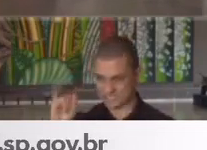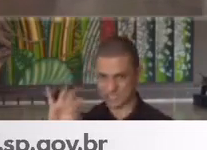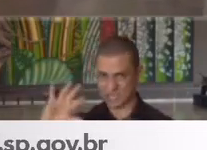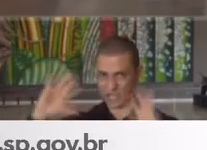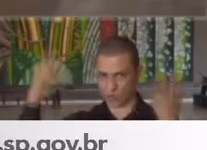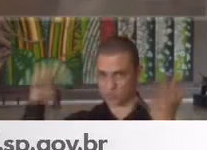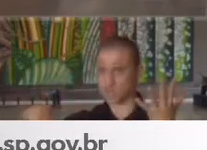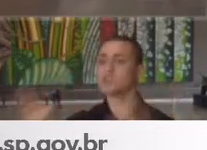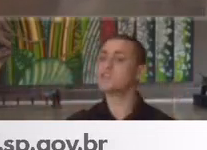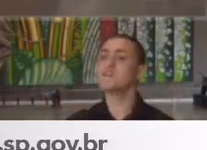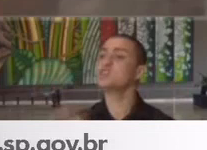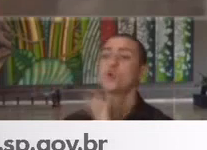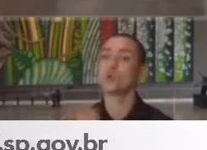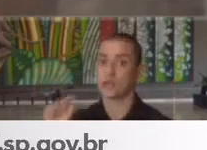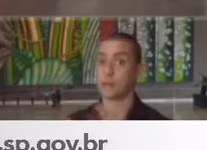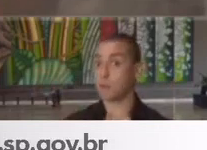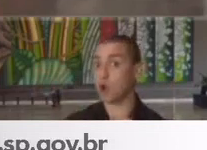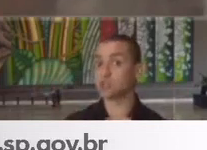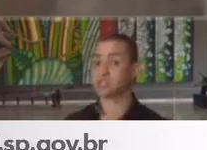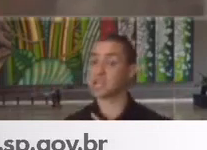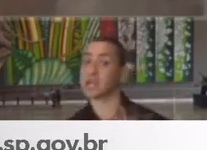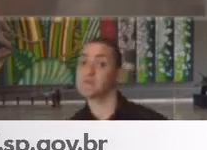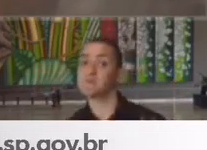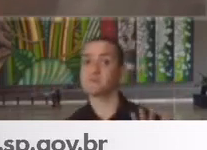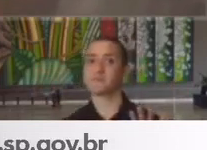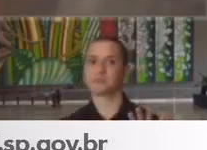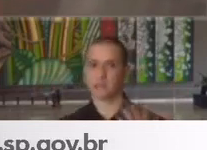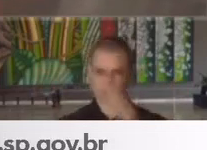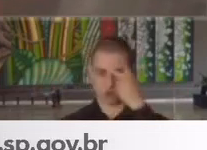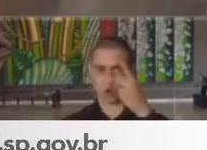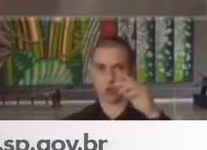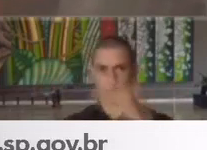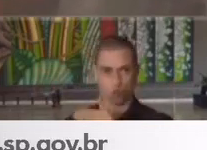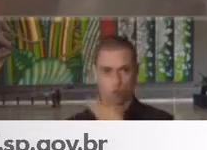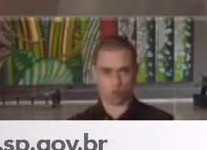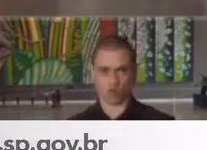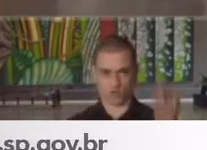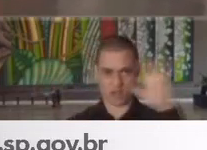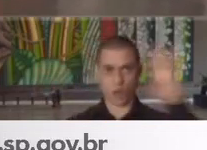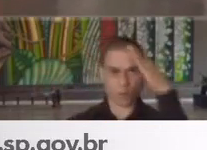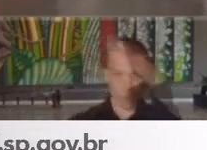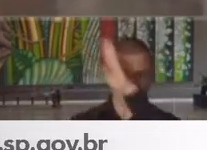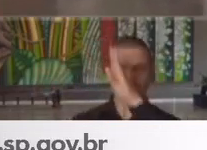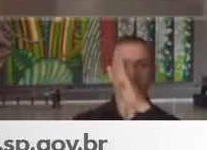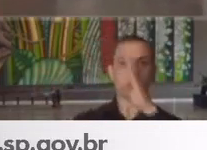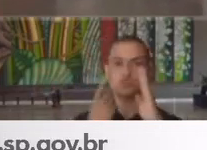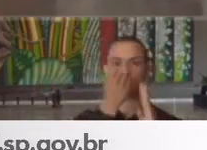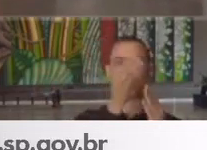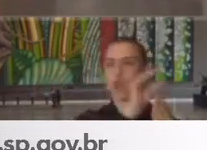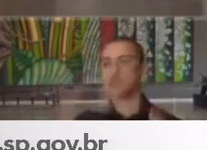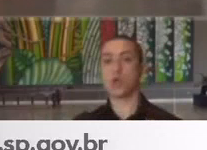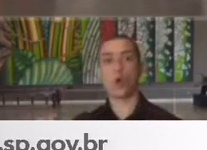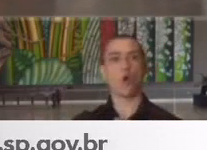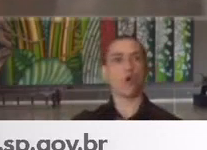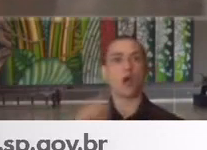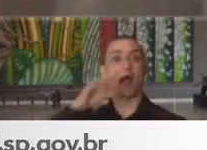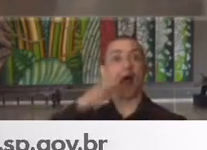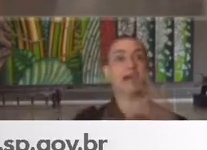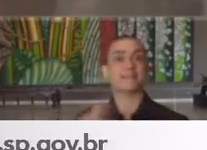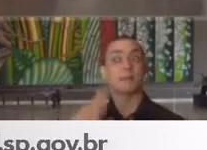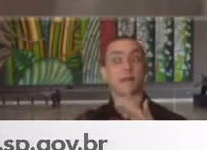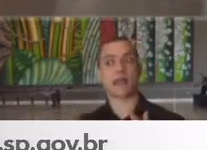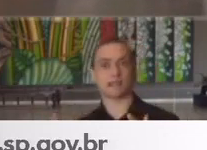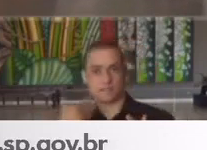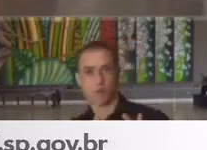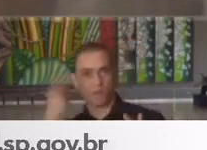o senhor fará? Que haja algum tipo de retaliação por parte do presidente e não liberar ou atrasar algum tipo de pedido que